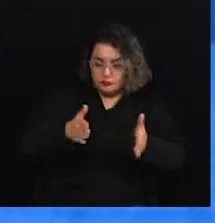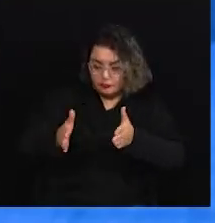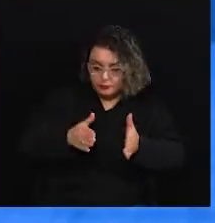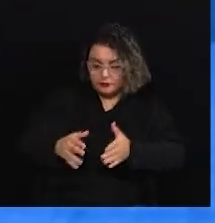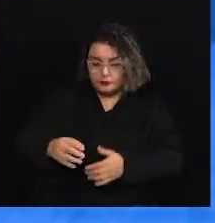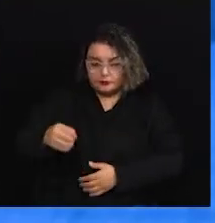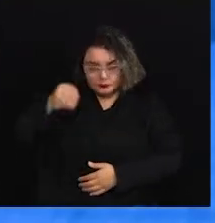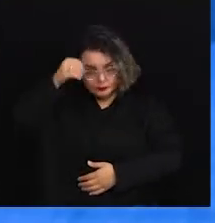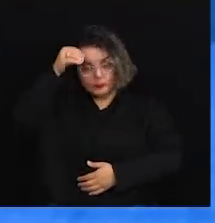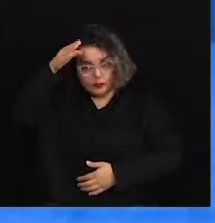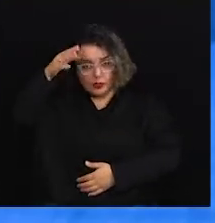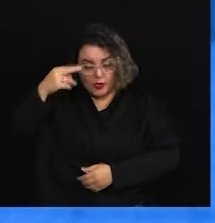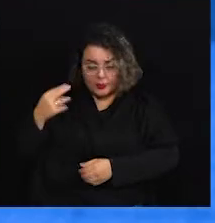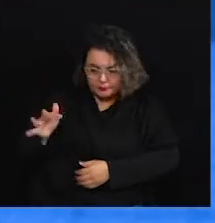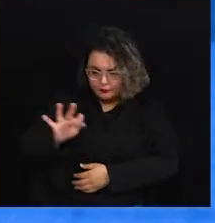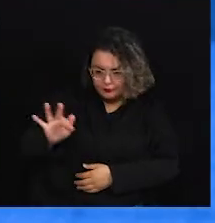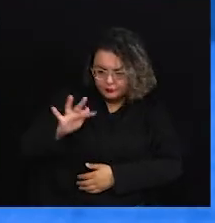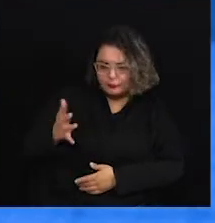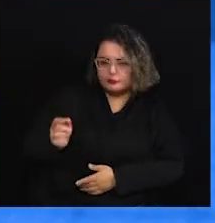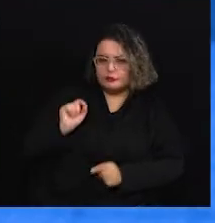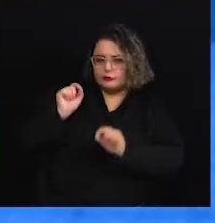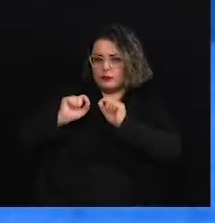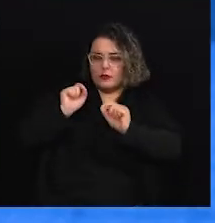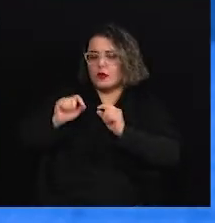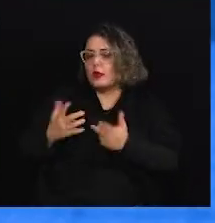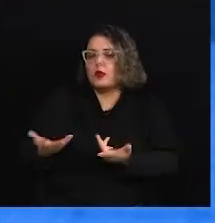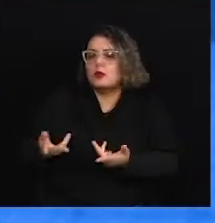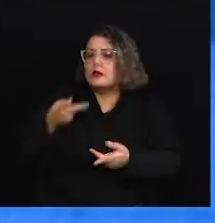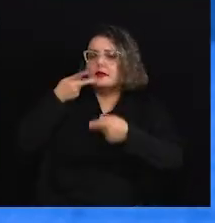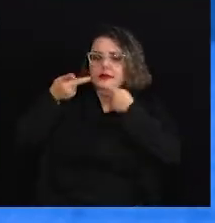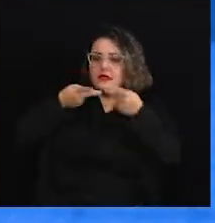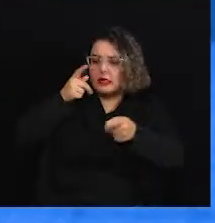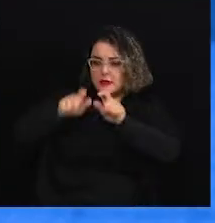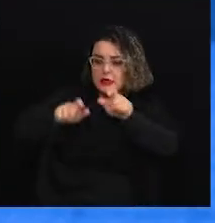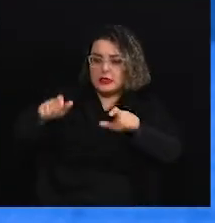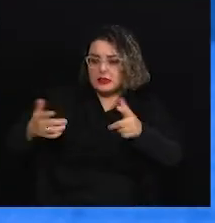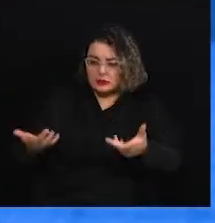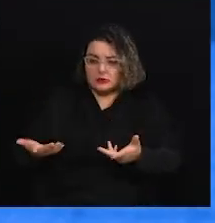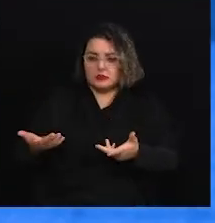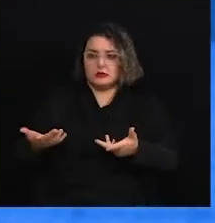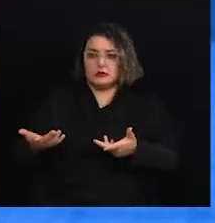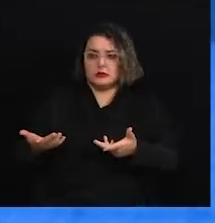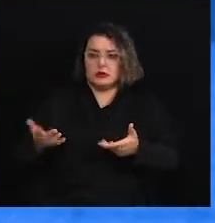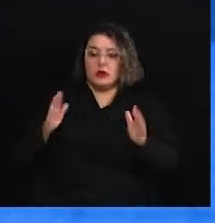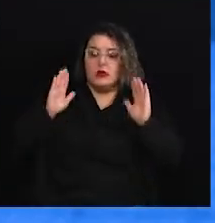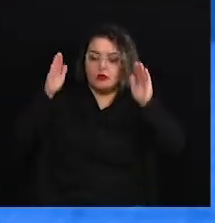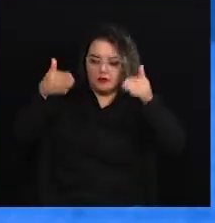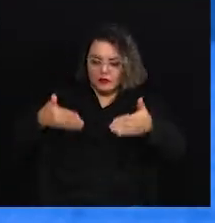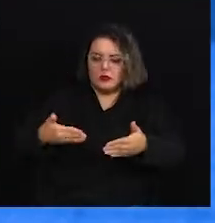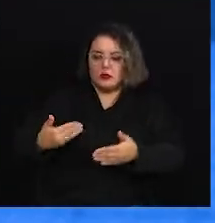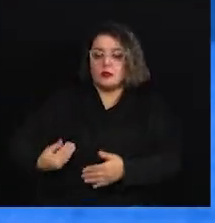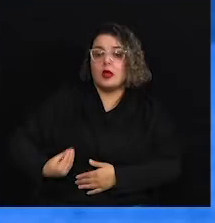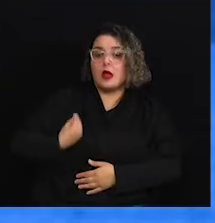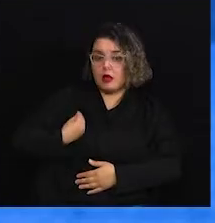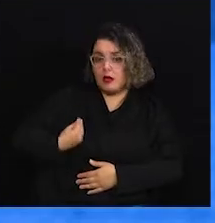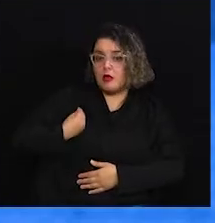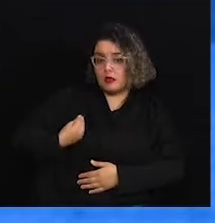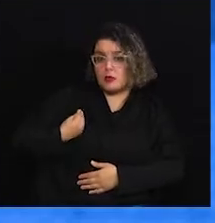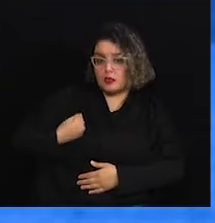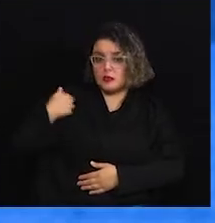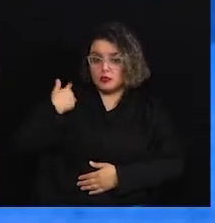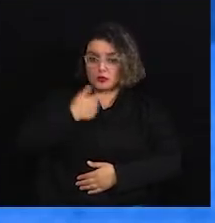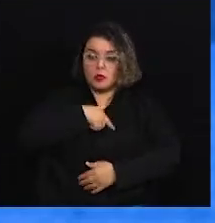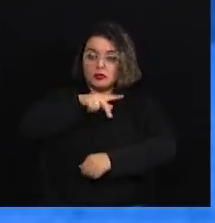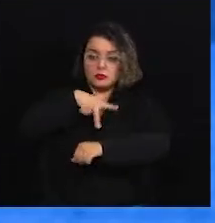do conhecimento da universidade. O que daria para você dizer para essas pessoas voltadas aqui mais para a vivência